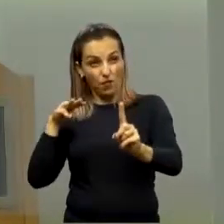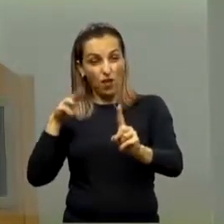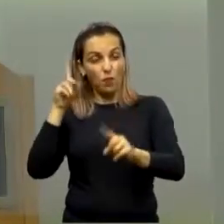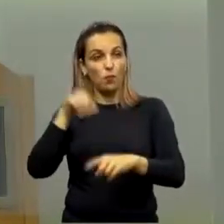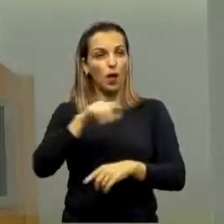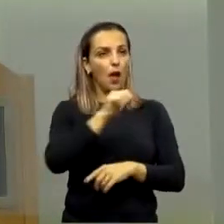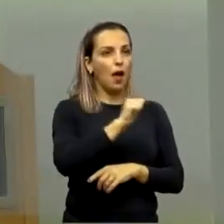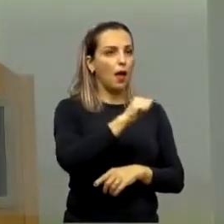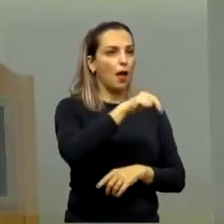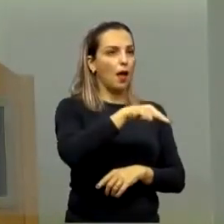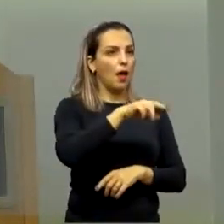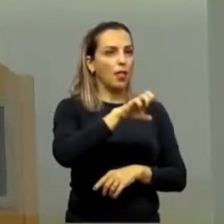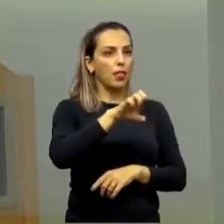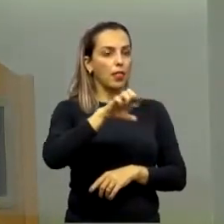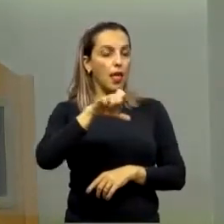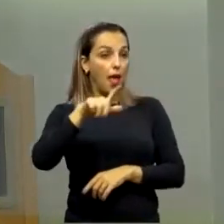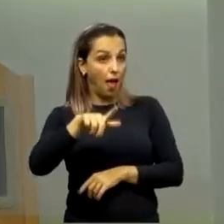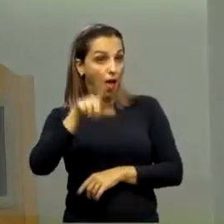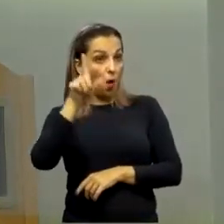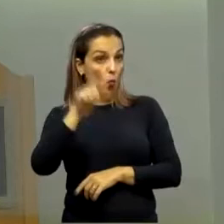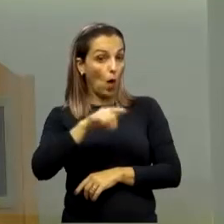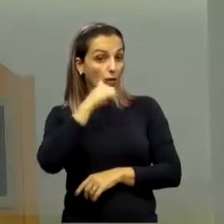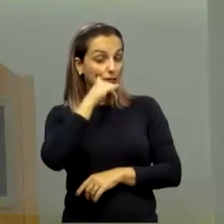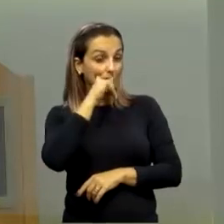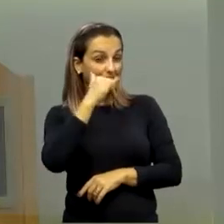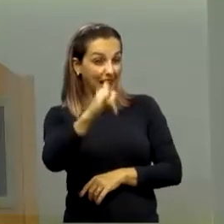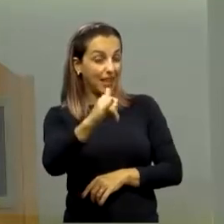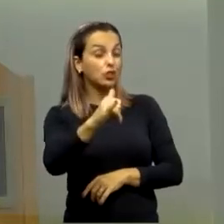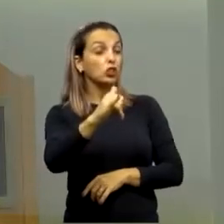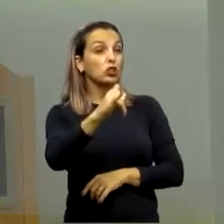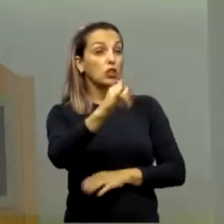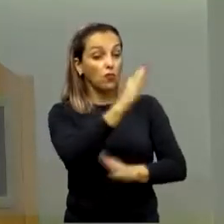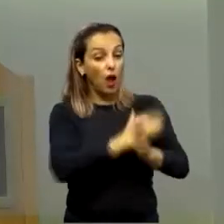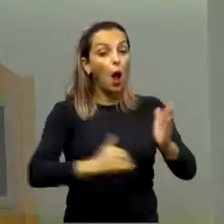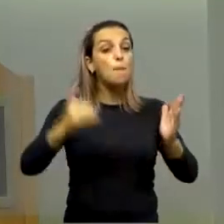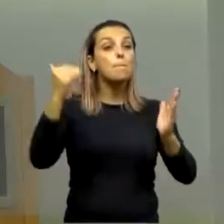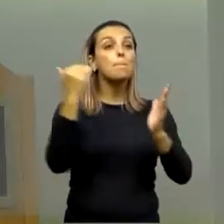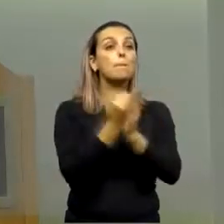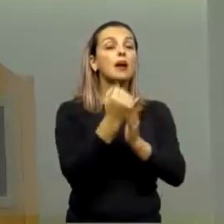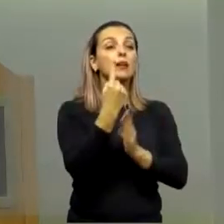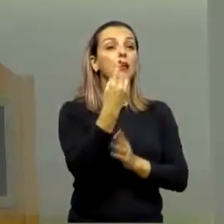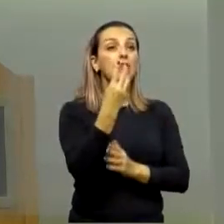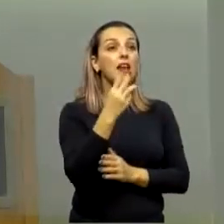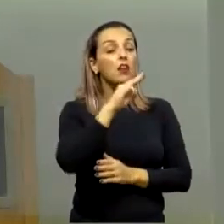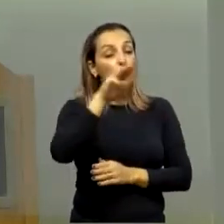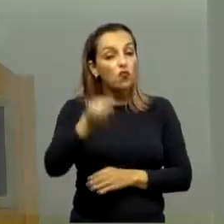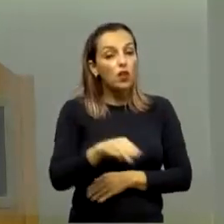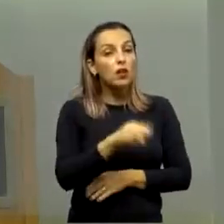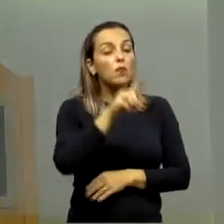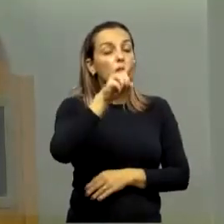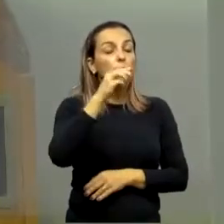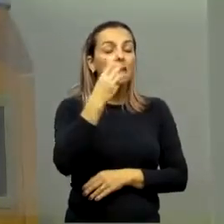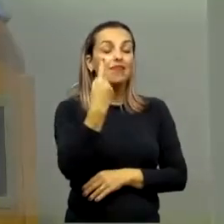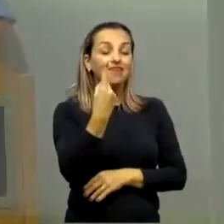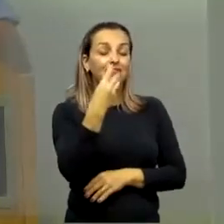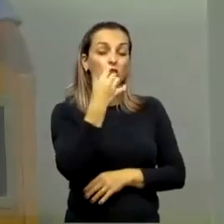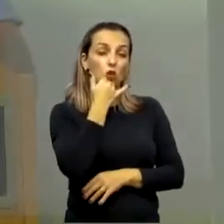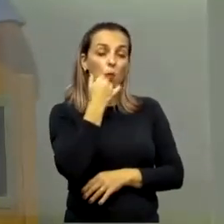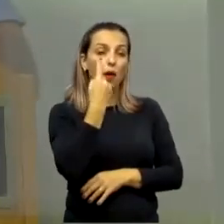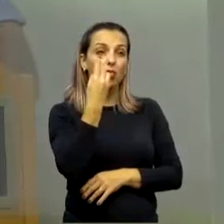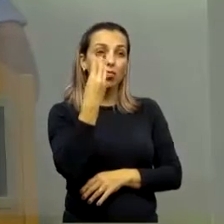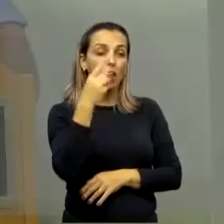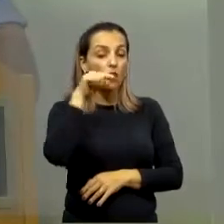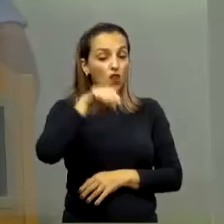anel né que a Agência Nacional de Energia Elétrica vai aumentar em 13.8 por cento a luz